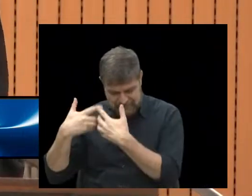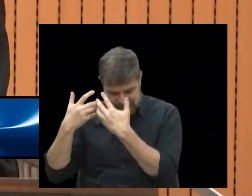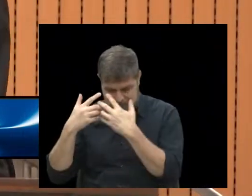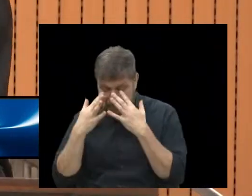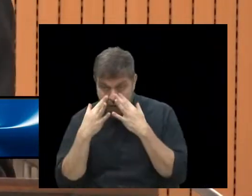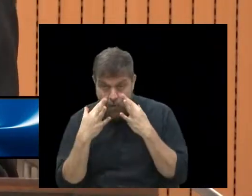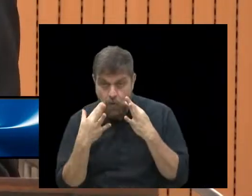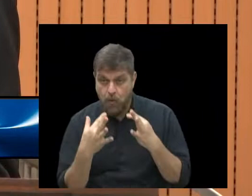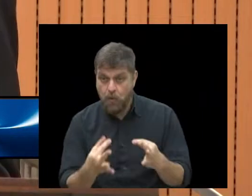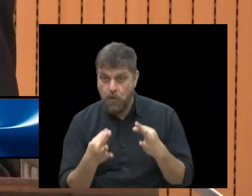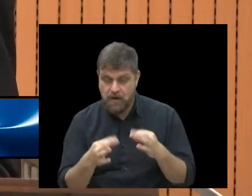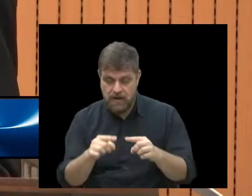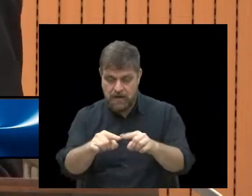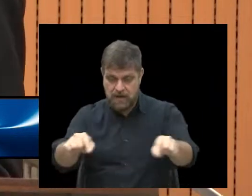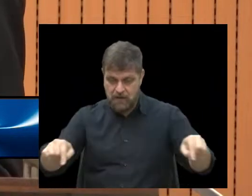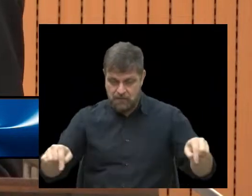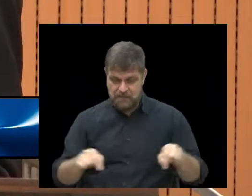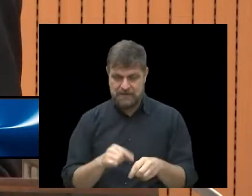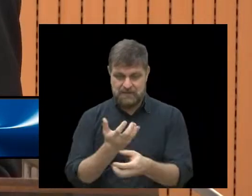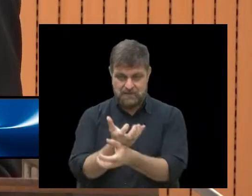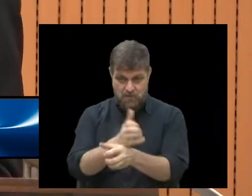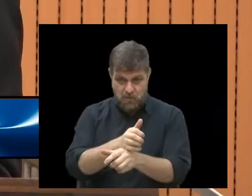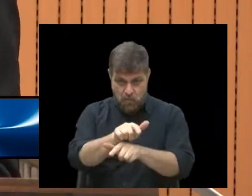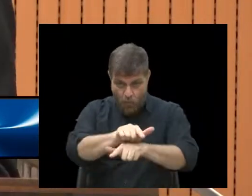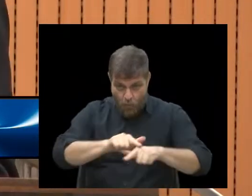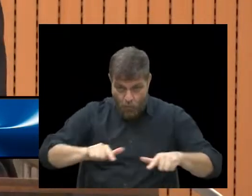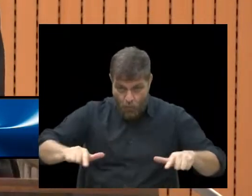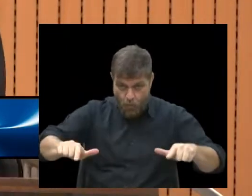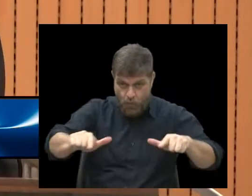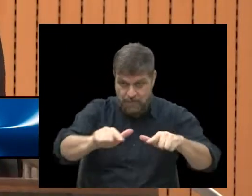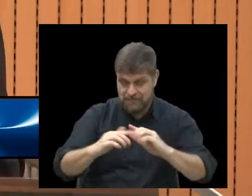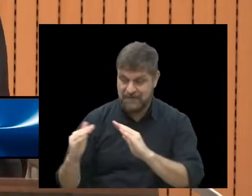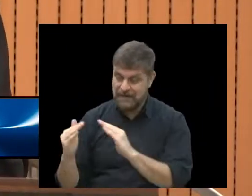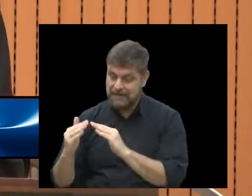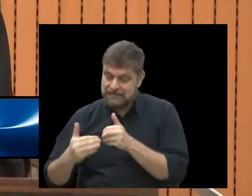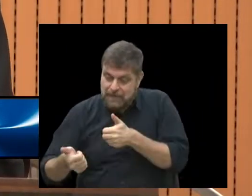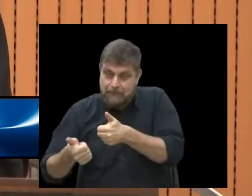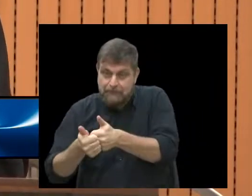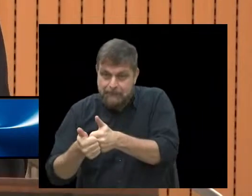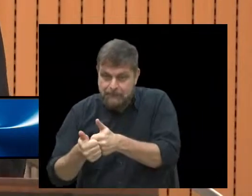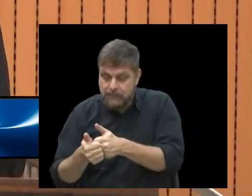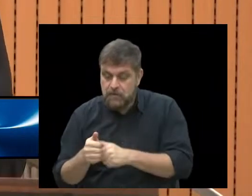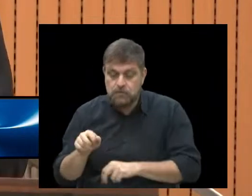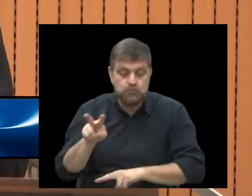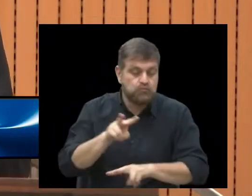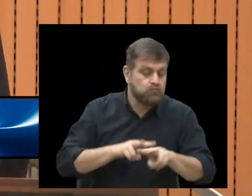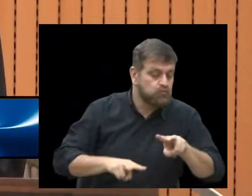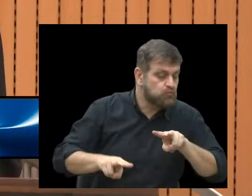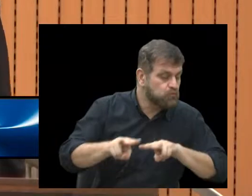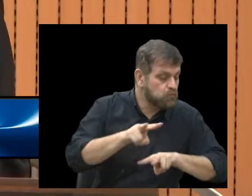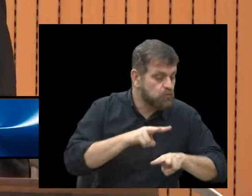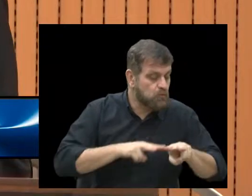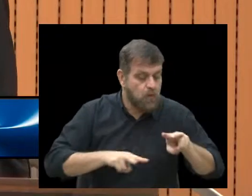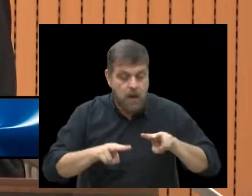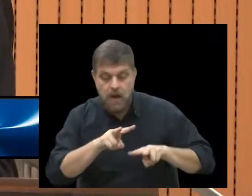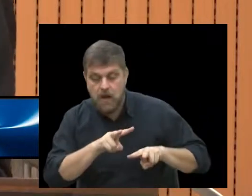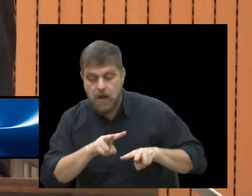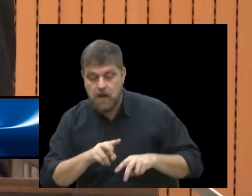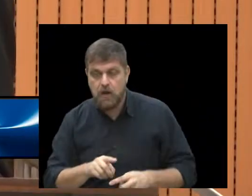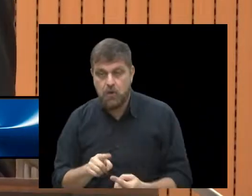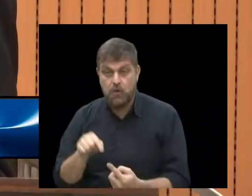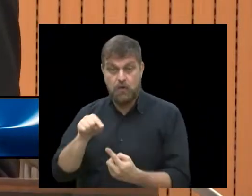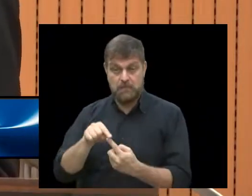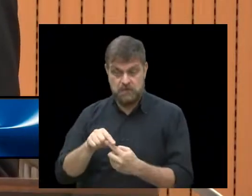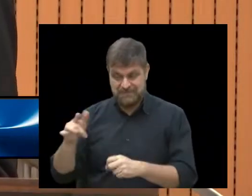olhar os terrenos vazios que está do lado da sua casa, você vai prevenir o mosquito